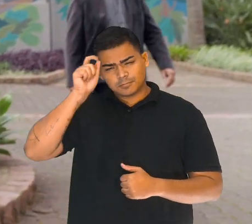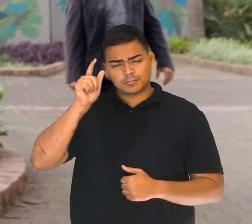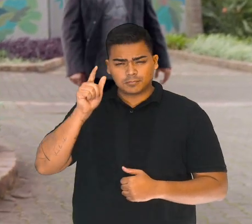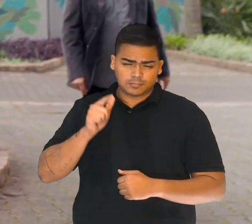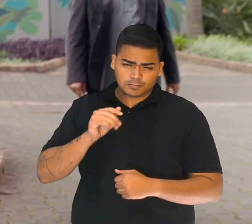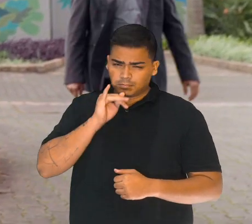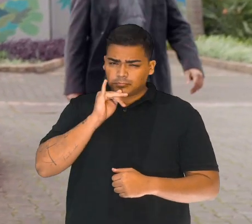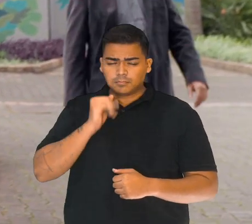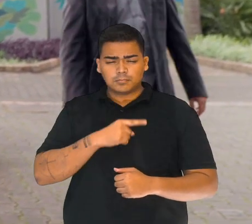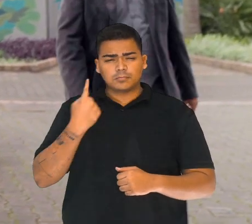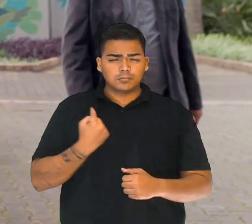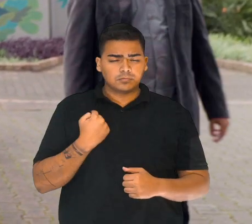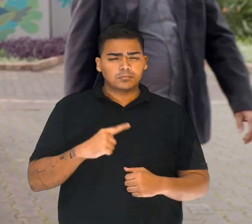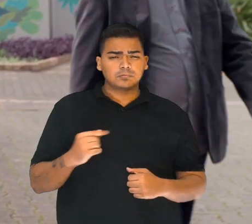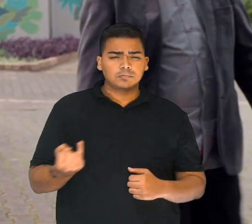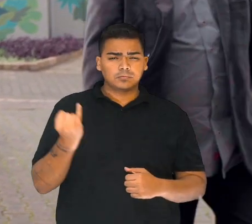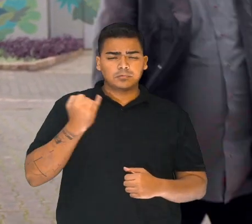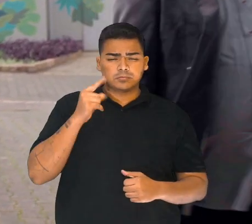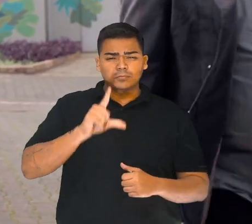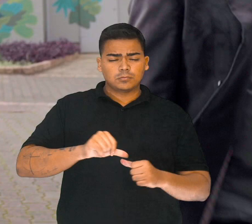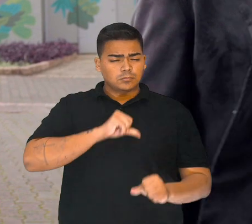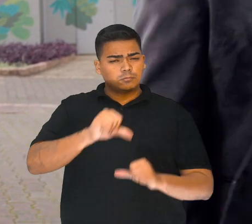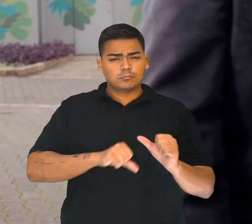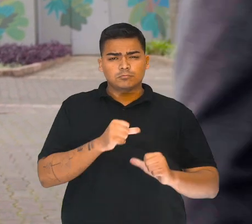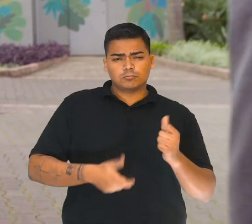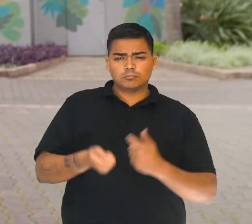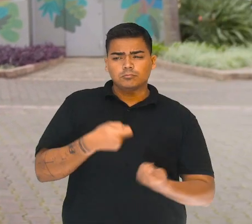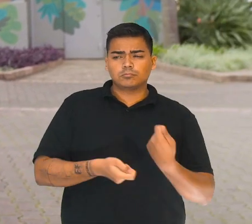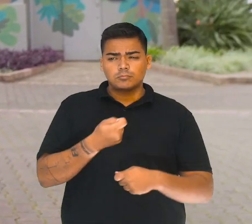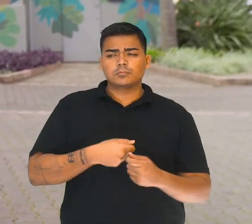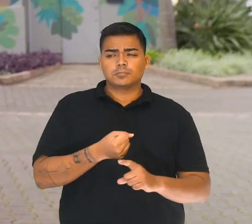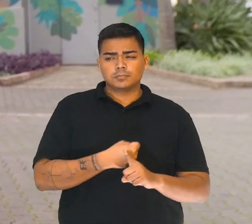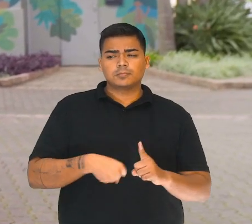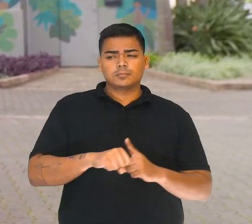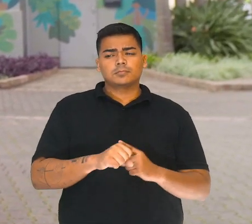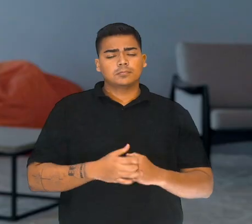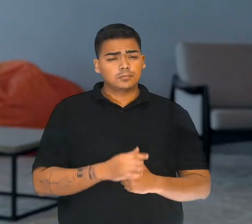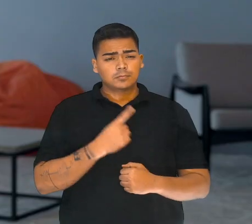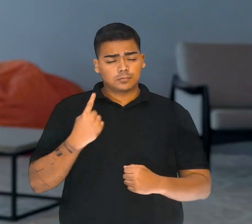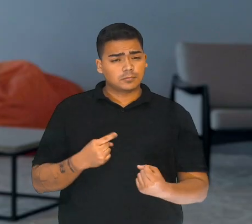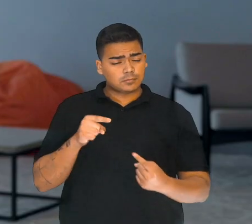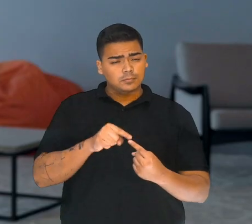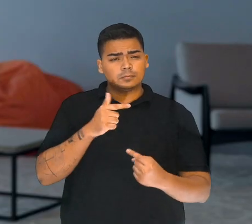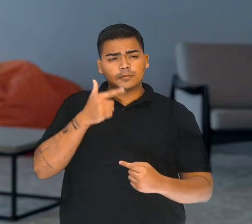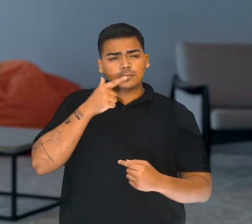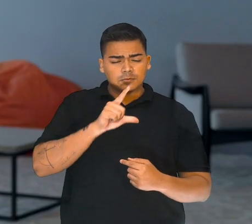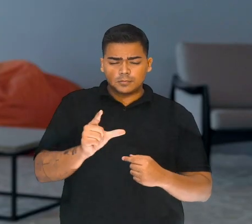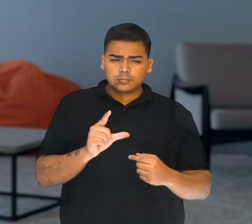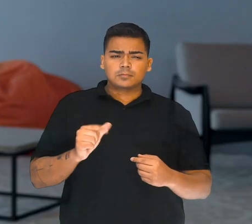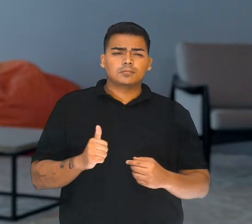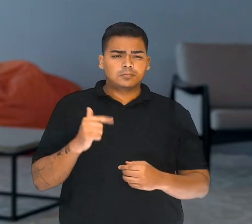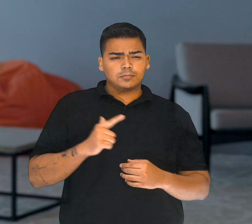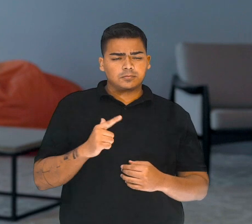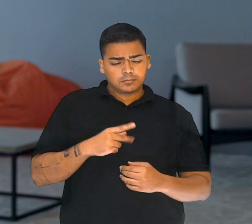Inovação para nós é uma ferramenta muito poderosa de transformação dos negócios, transformação da sociedade, né? E o nosso papel é esse,